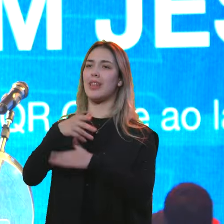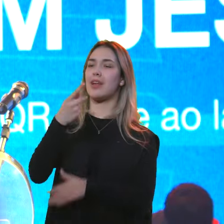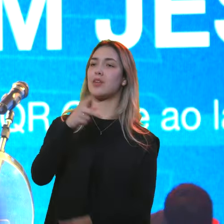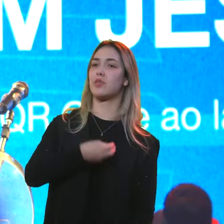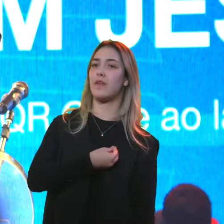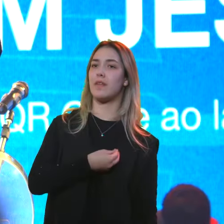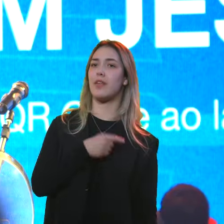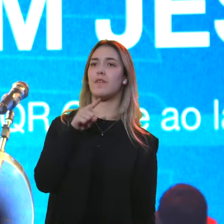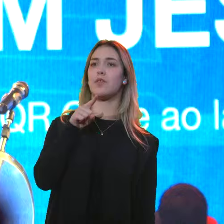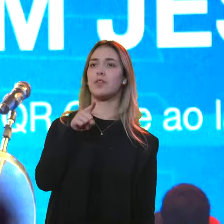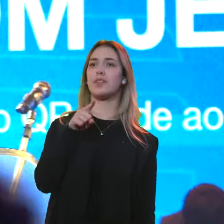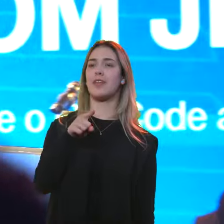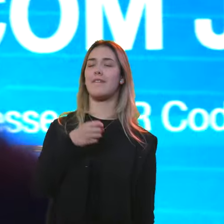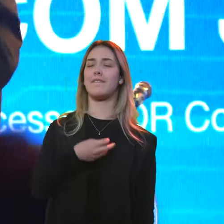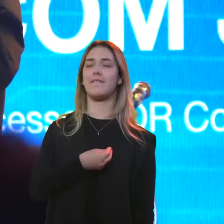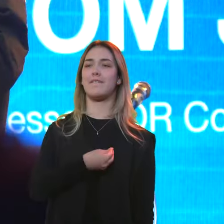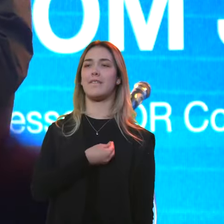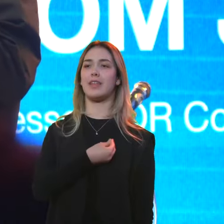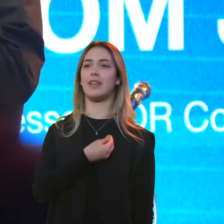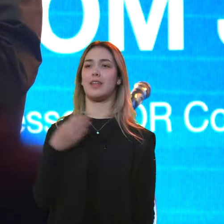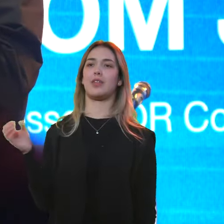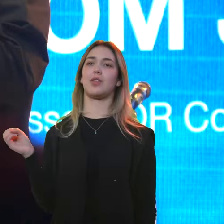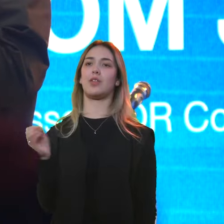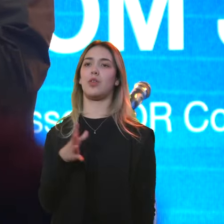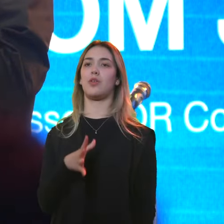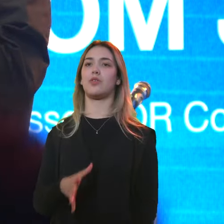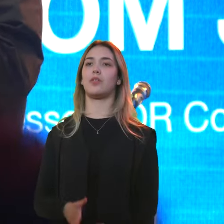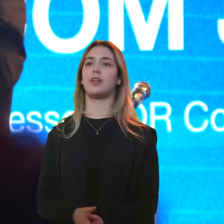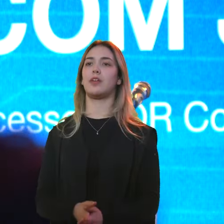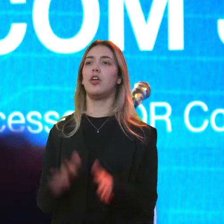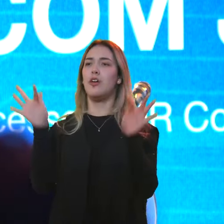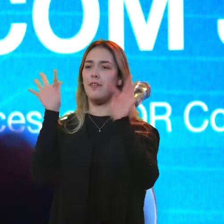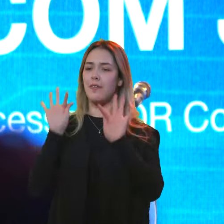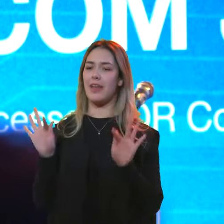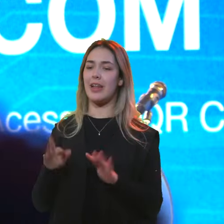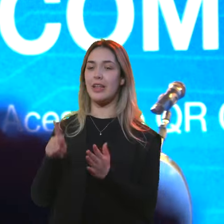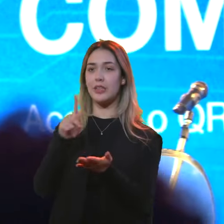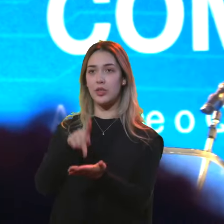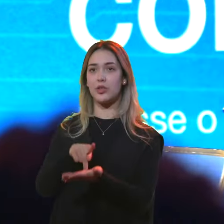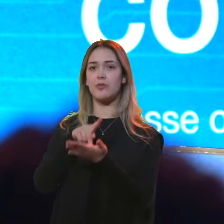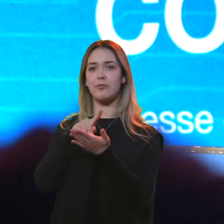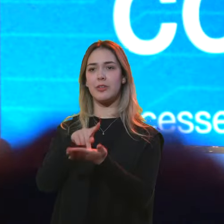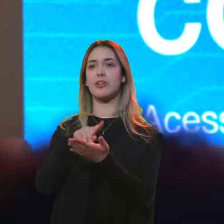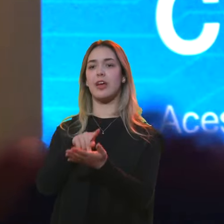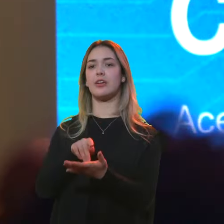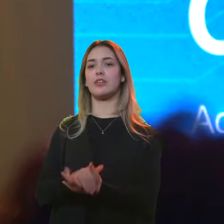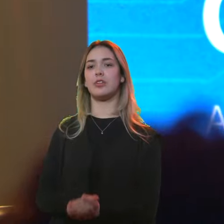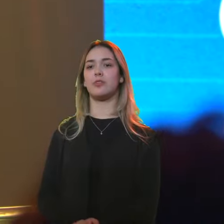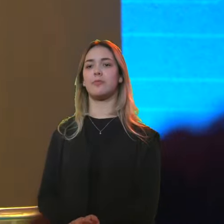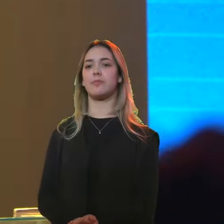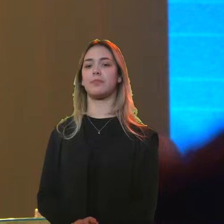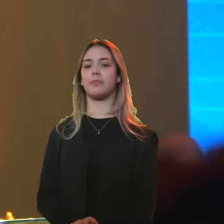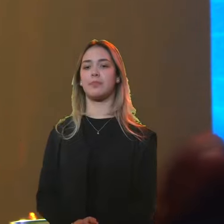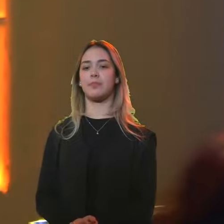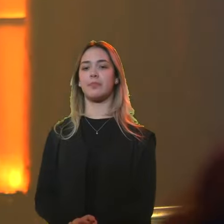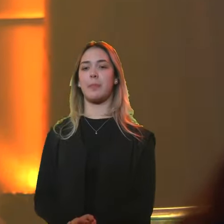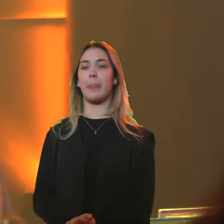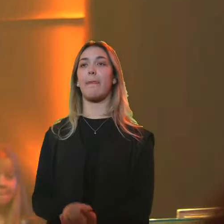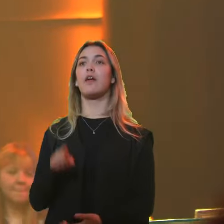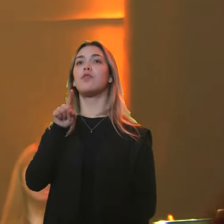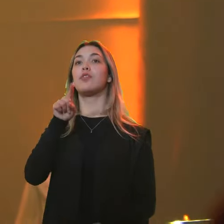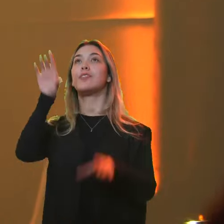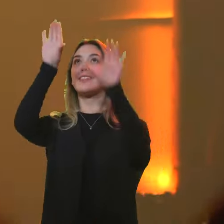ressuscitar espiritualmente aqui e fisicamente depois que você morrer, você vai estar lá com Jesus junto comigo, amém? Quem vai estar no